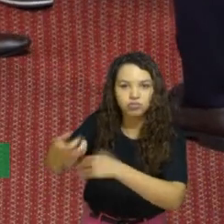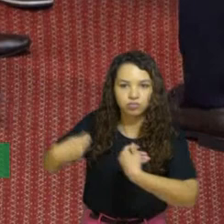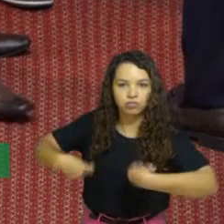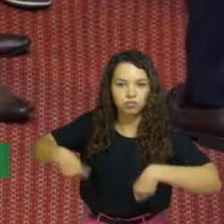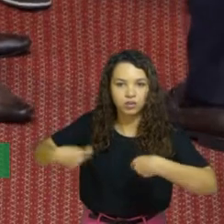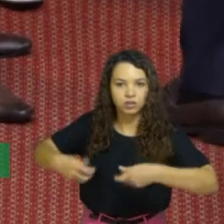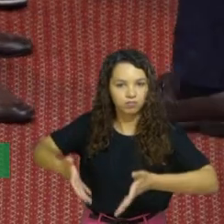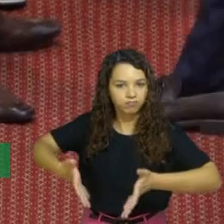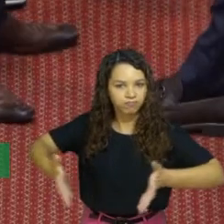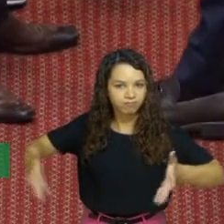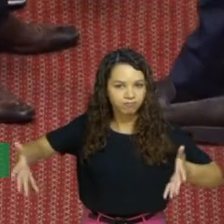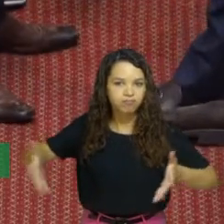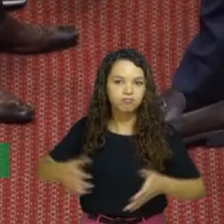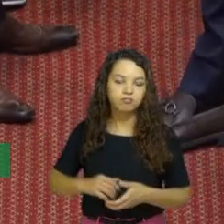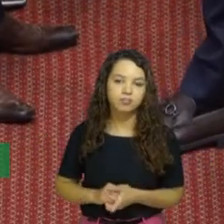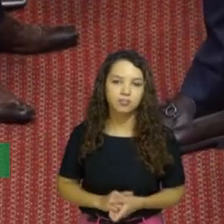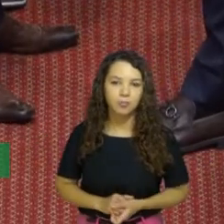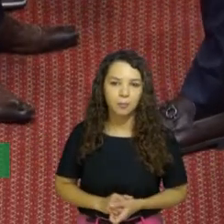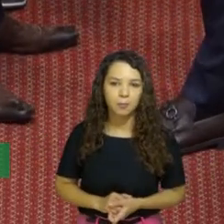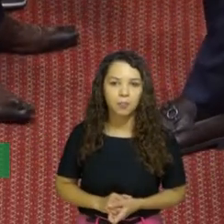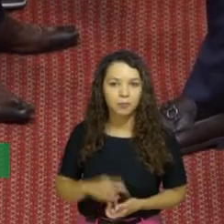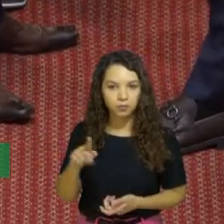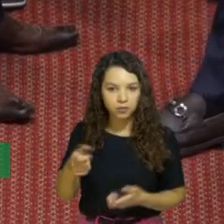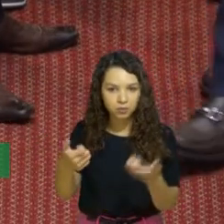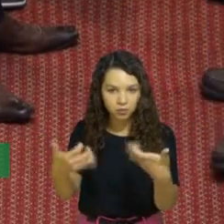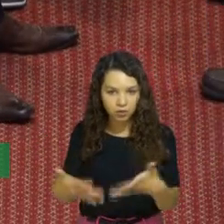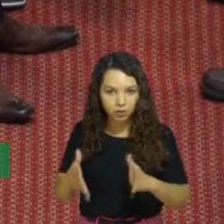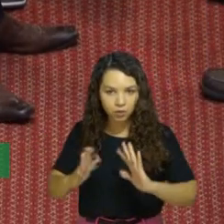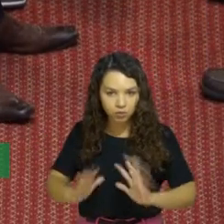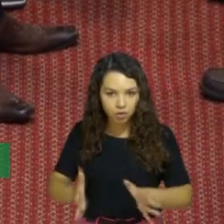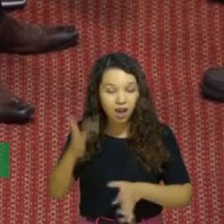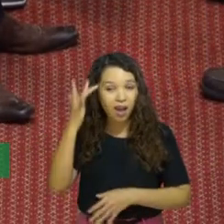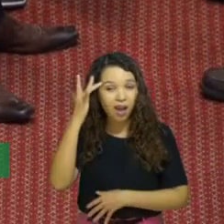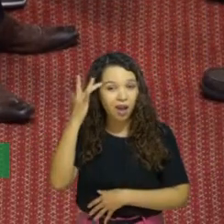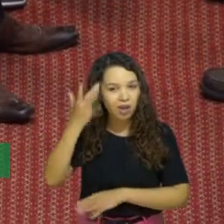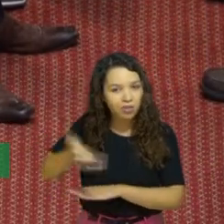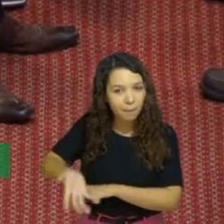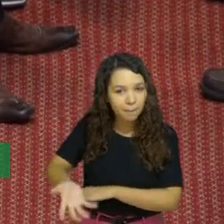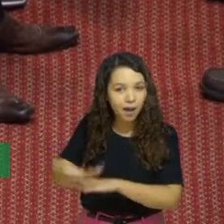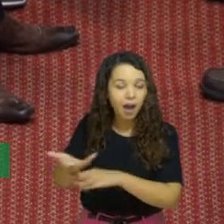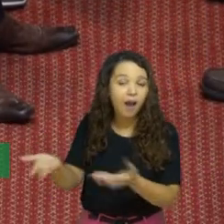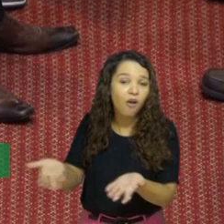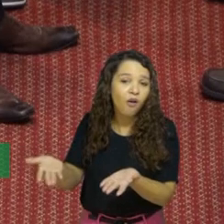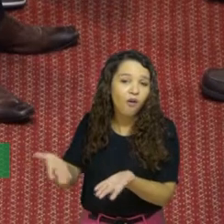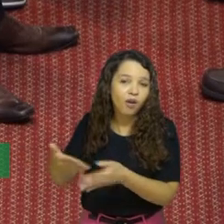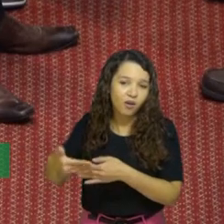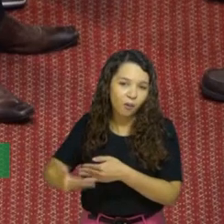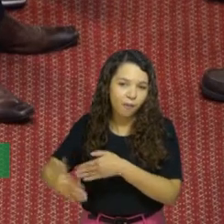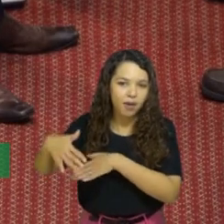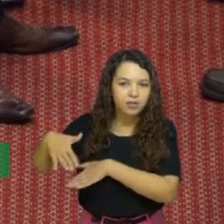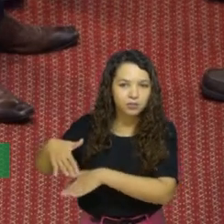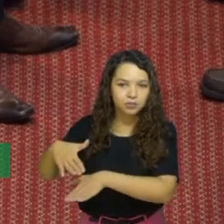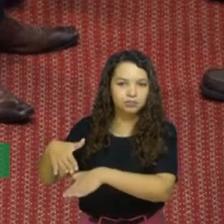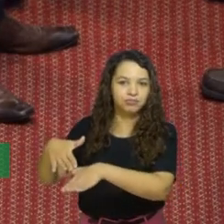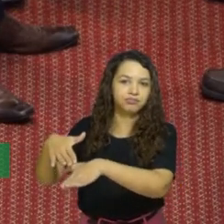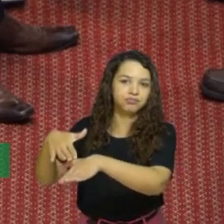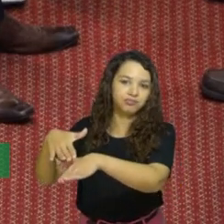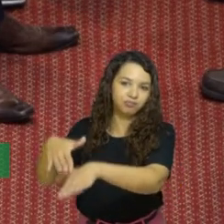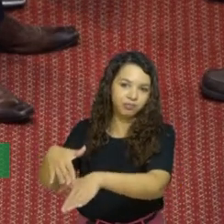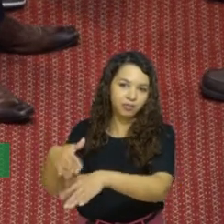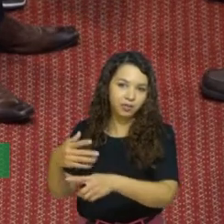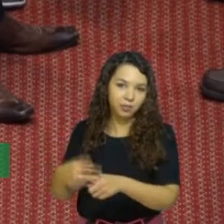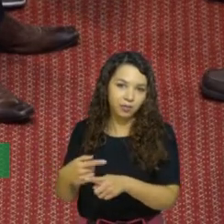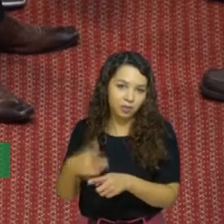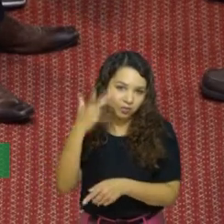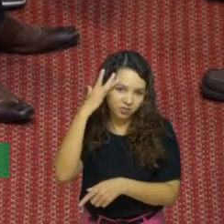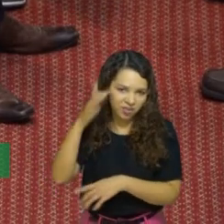tamanho. Mas, como Vossa Excelência falou, acho que as máquinas estão chegando ainda, né? Porque não sei se aquilo ali é uma draga,